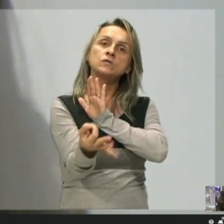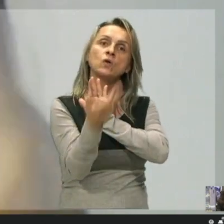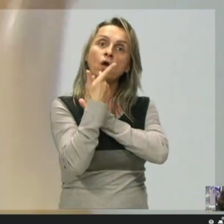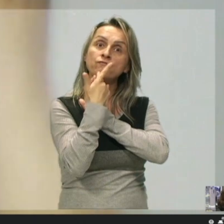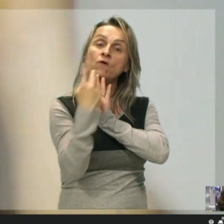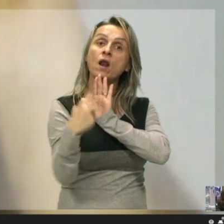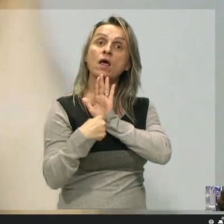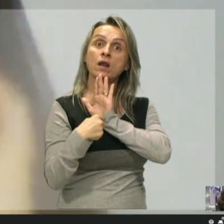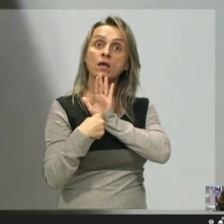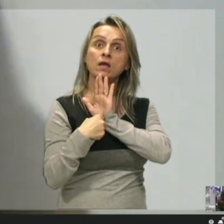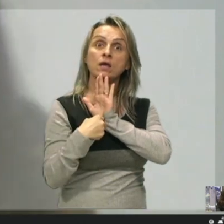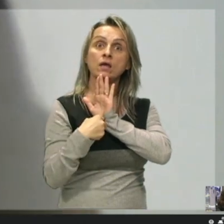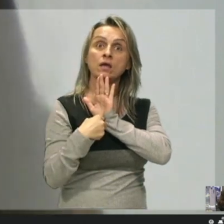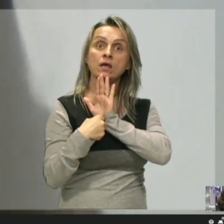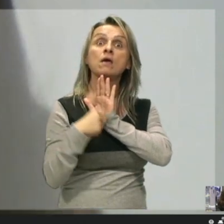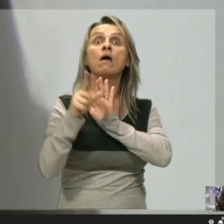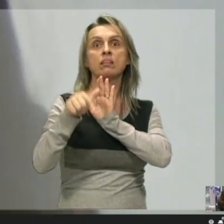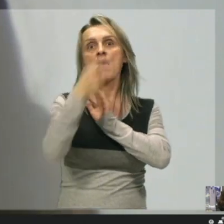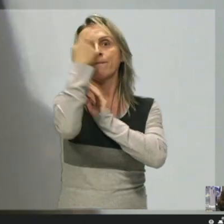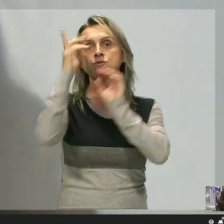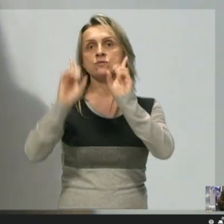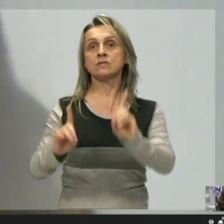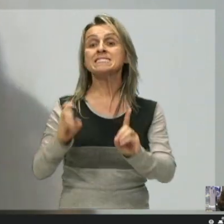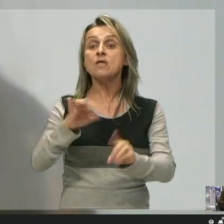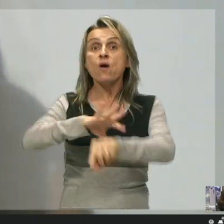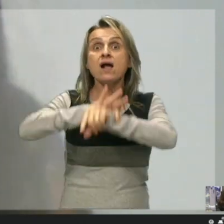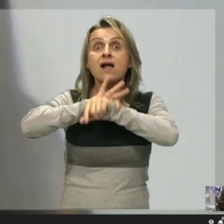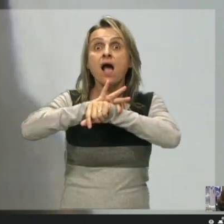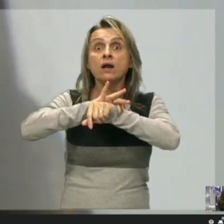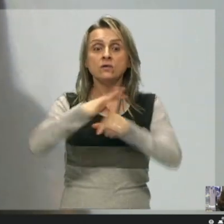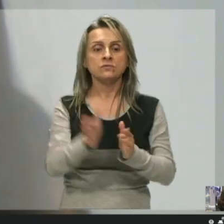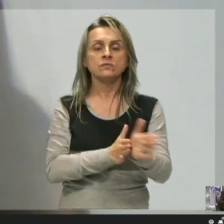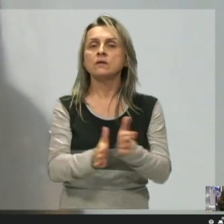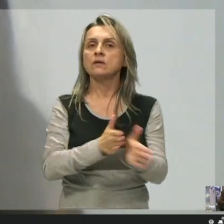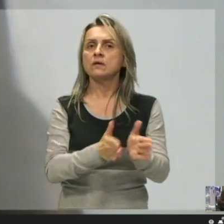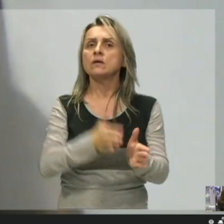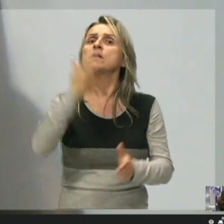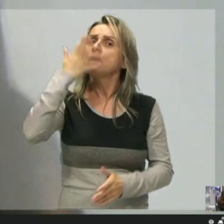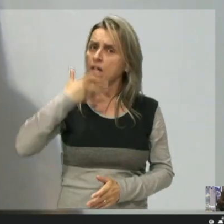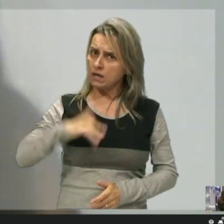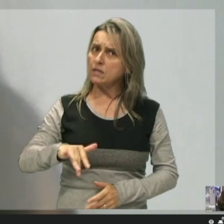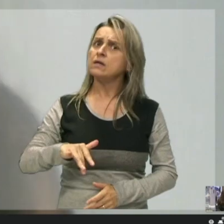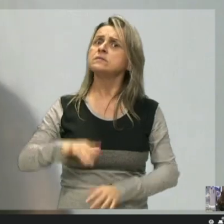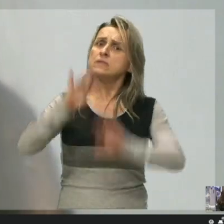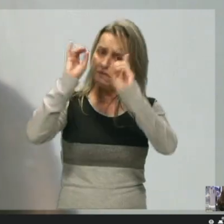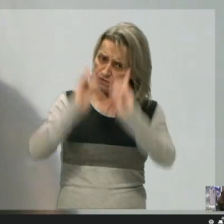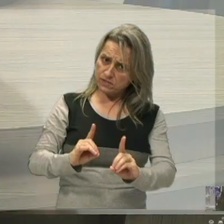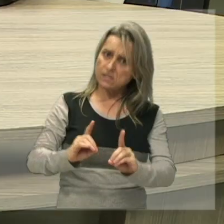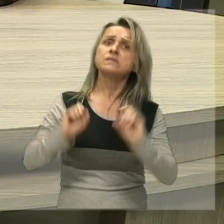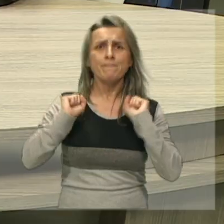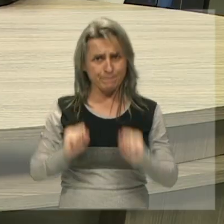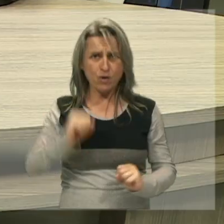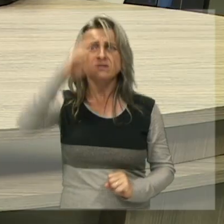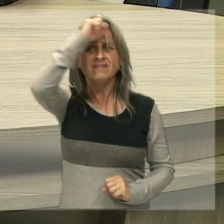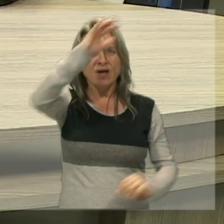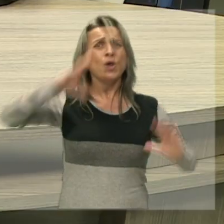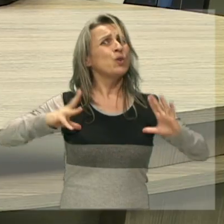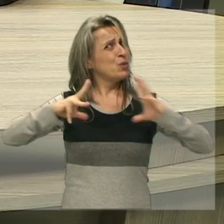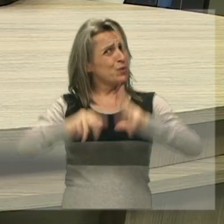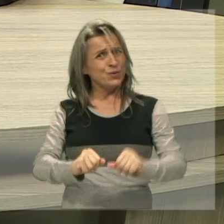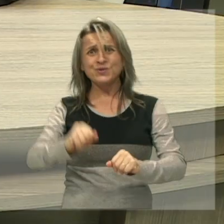falta. Então, se eu garanto a acessibilidade, aquela criança vai aprender tudo que uma criança sem deficiência aprende. E a criança